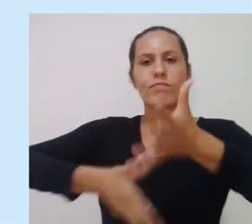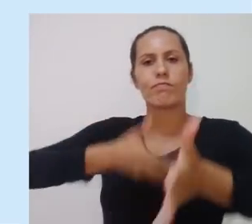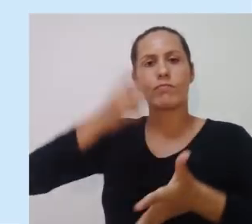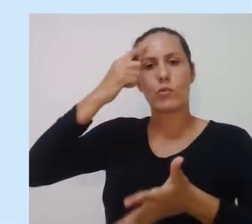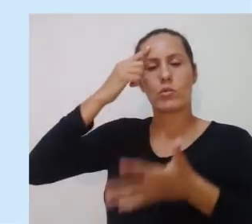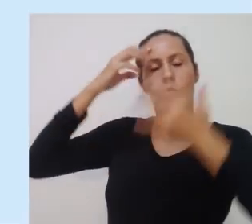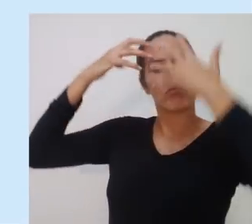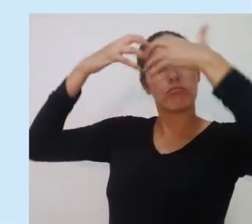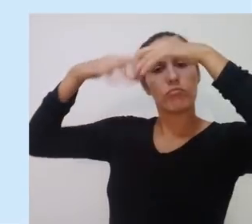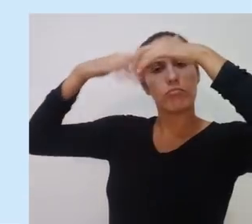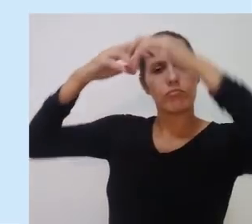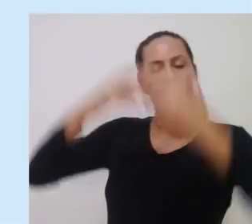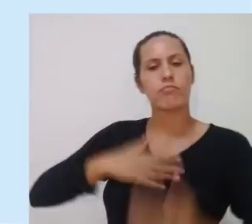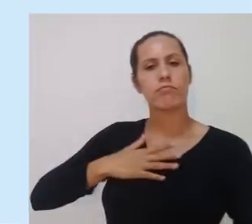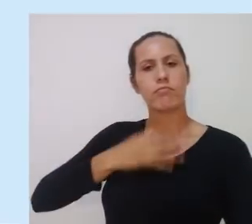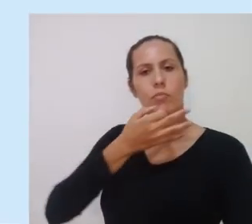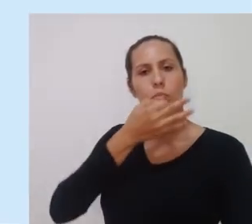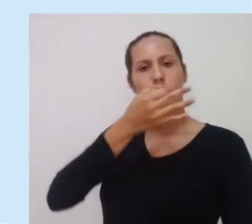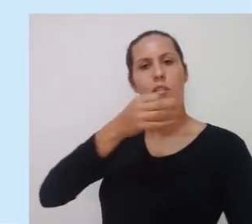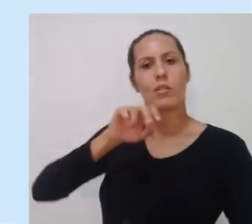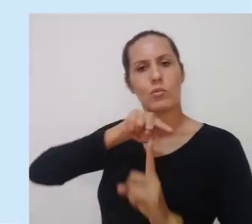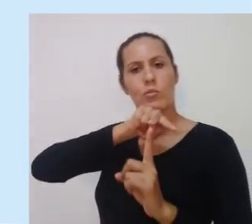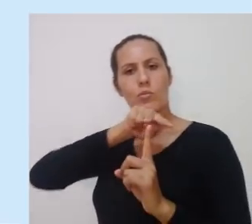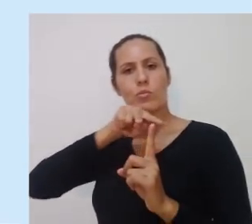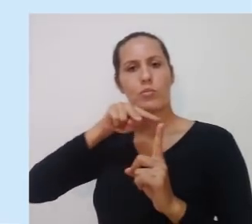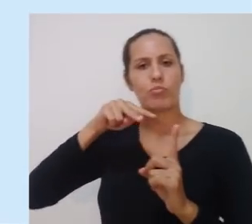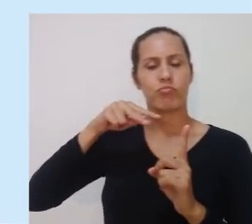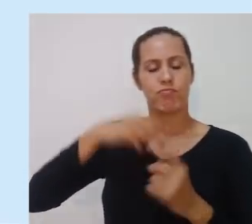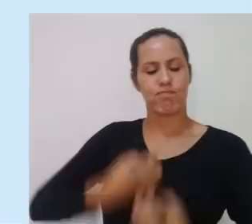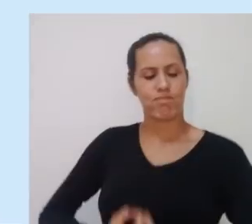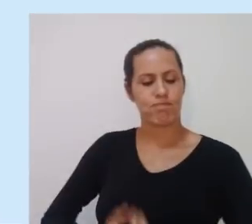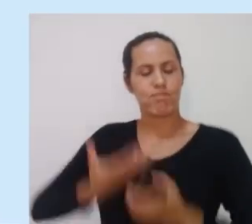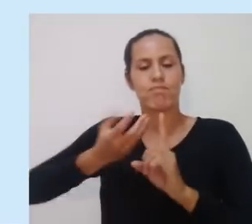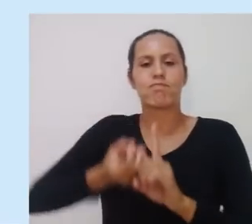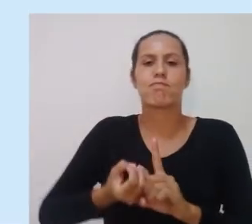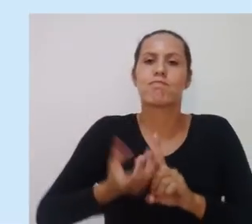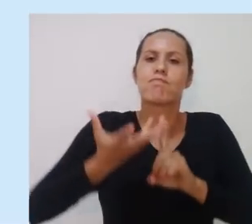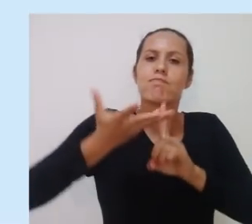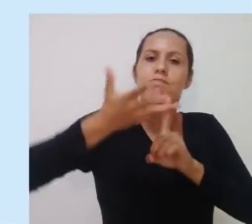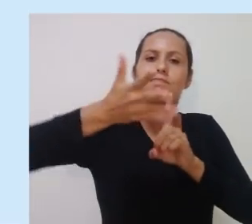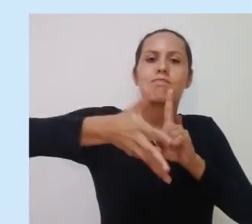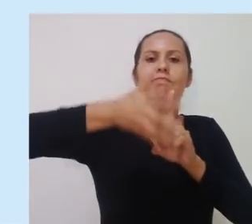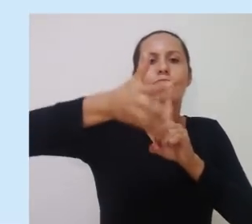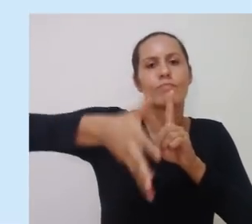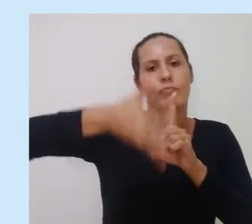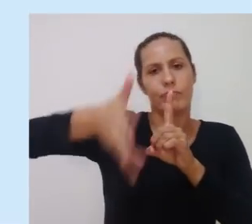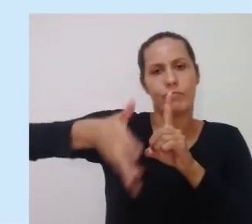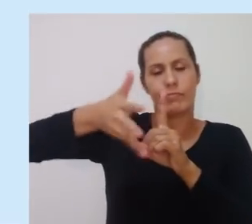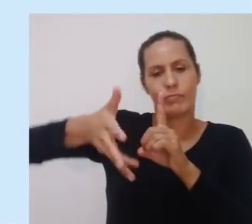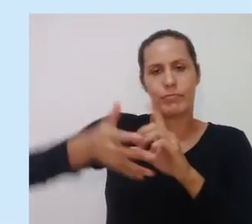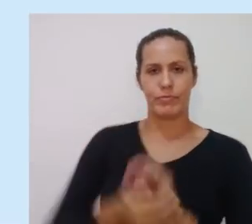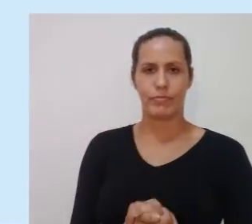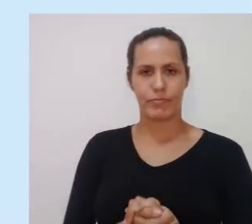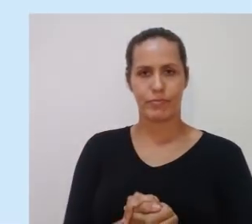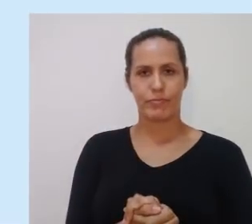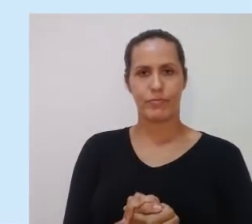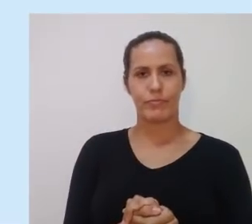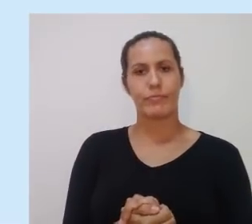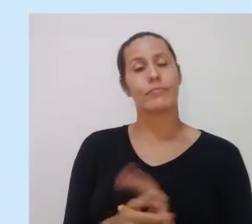deixar fluir o seu pensamento, as suas teses, as suas questões, as